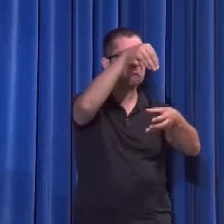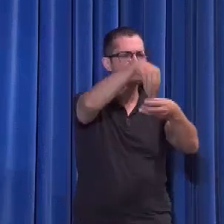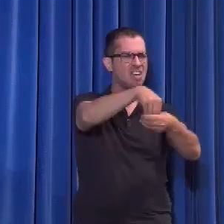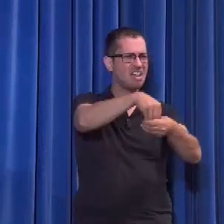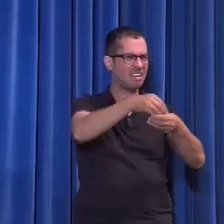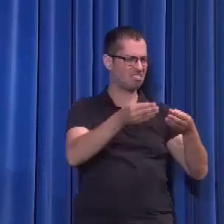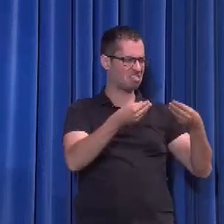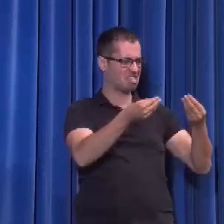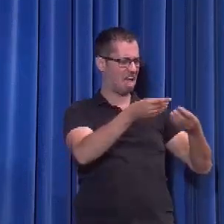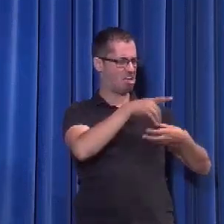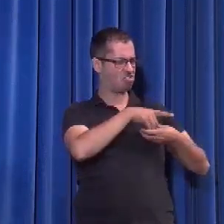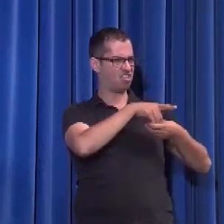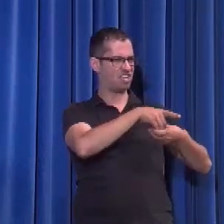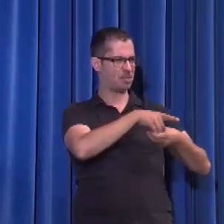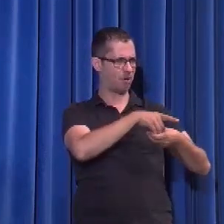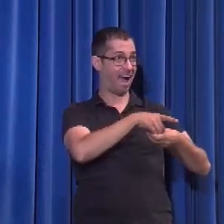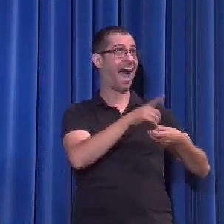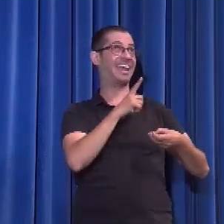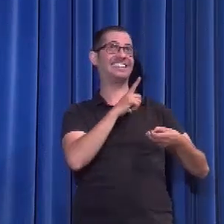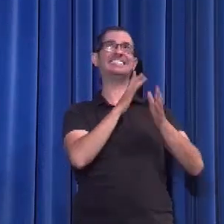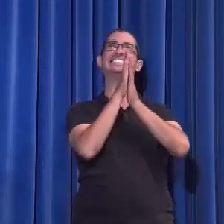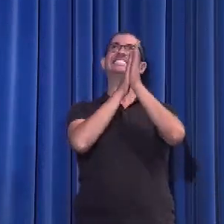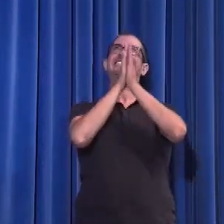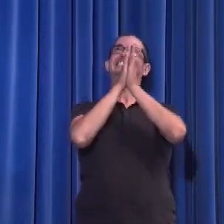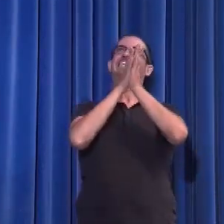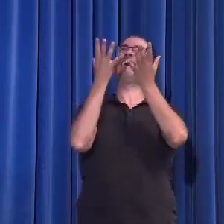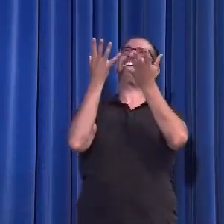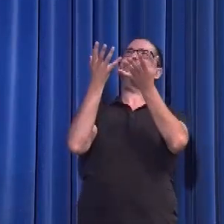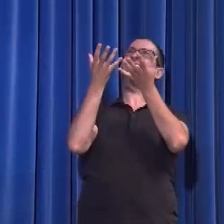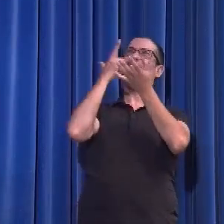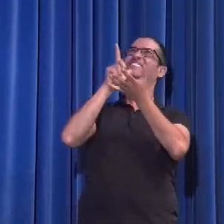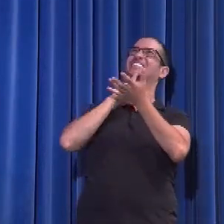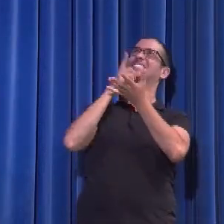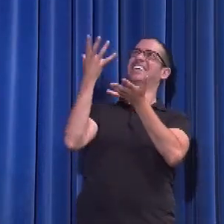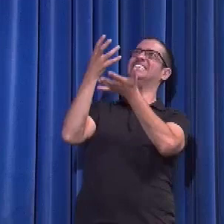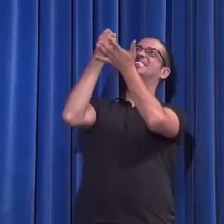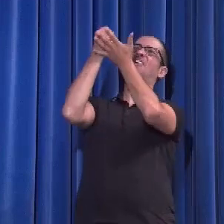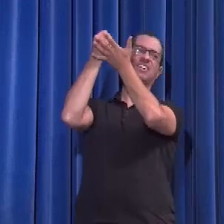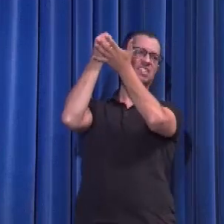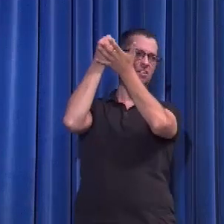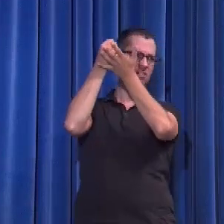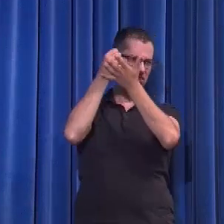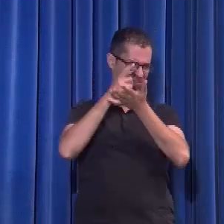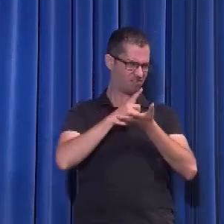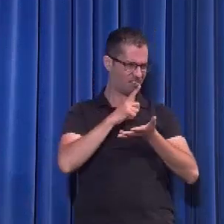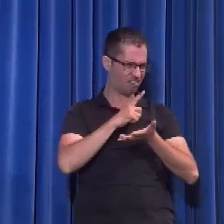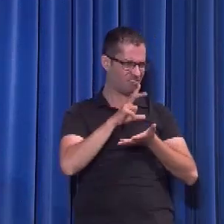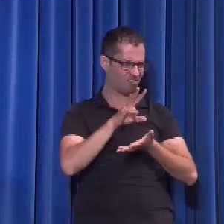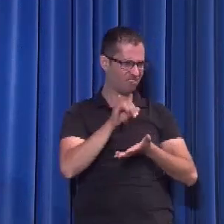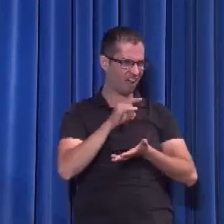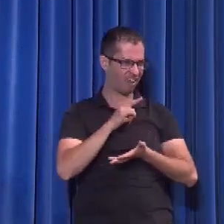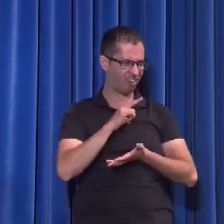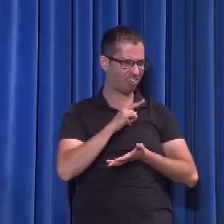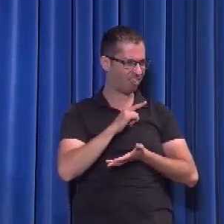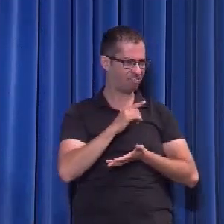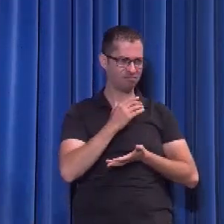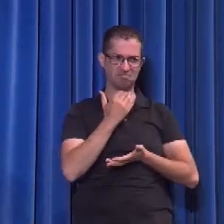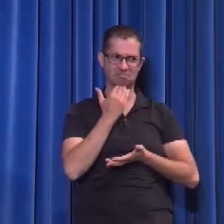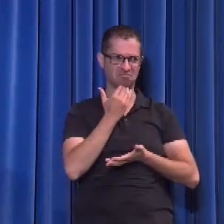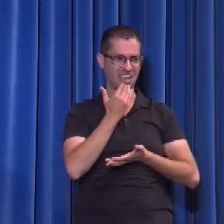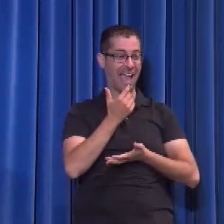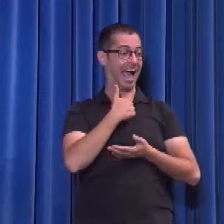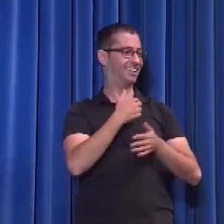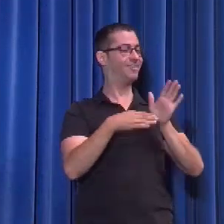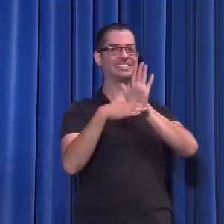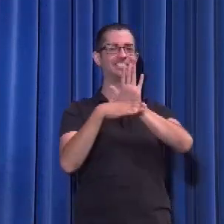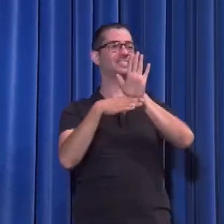os dízimos, não lhe garante a salvação eterna? Você ainda não entendeu que fazer boas obras não lhe